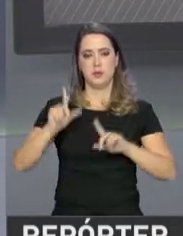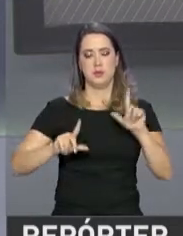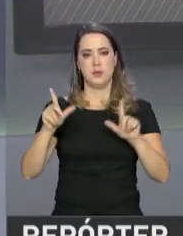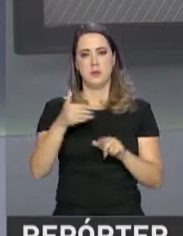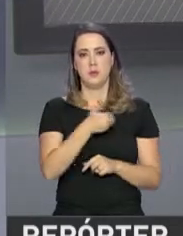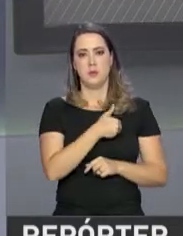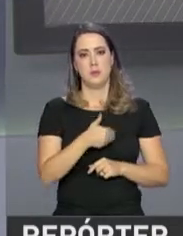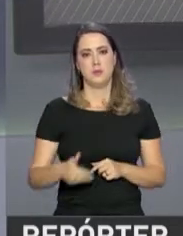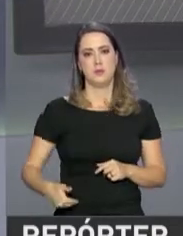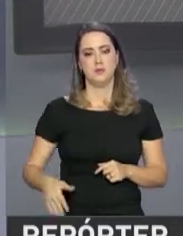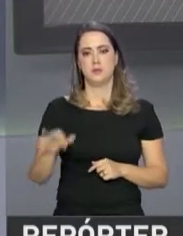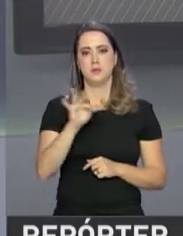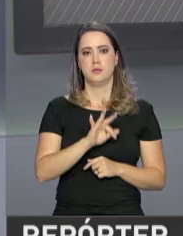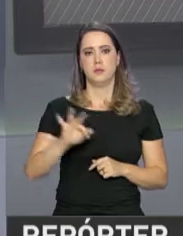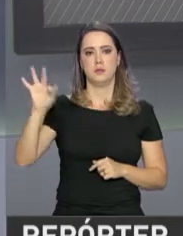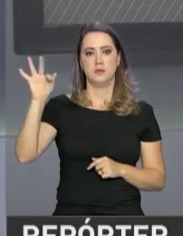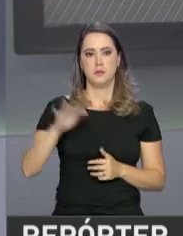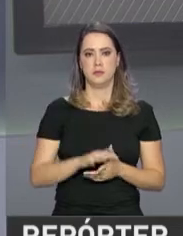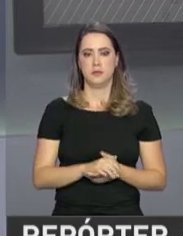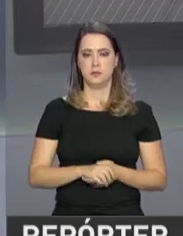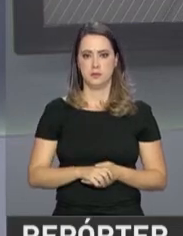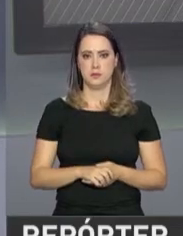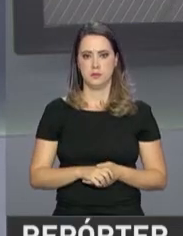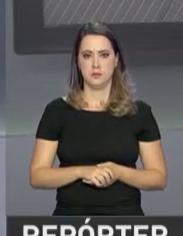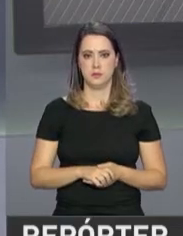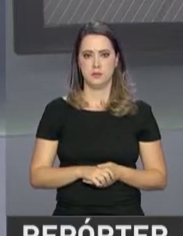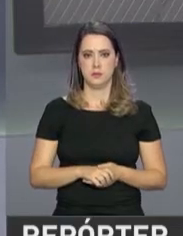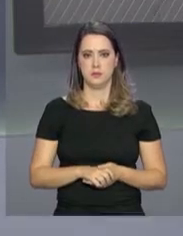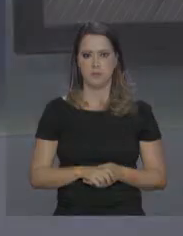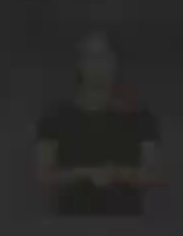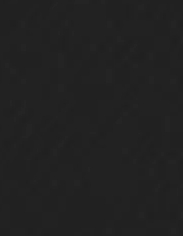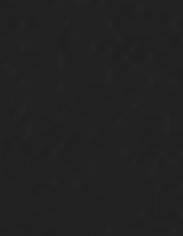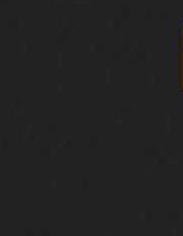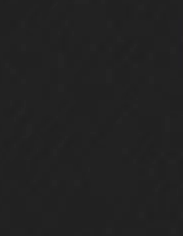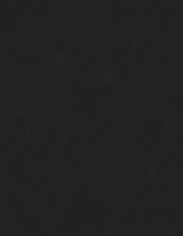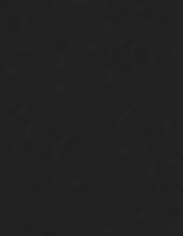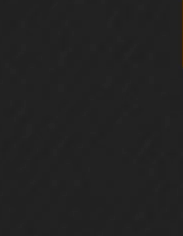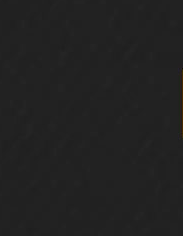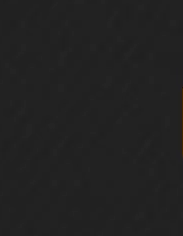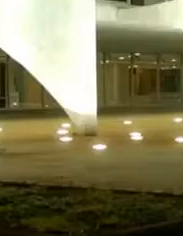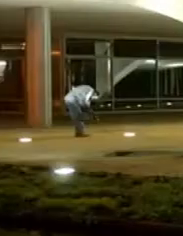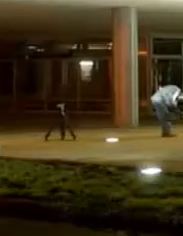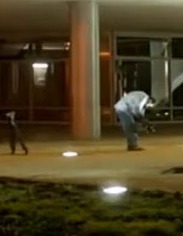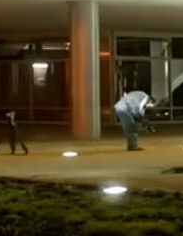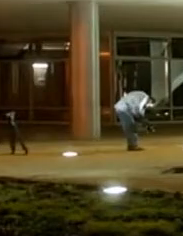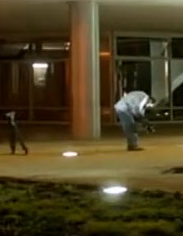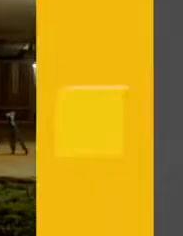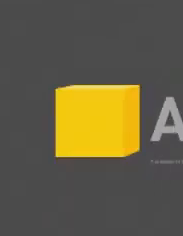continue com a gente aqui na NBR, a TV do Governo Federal.